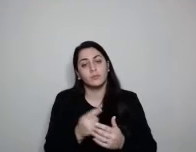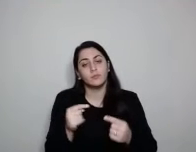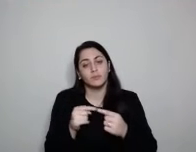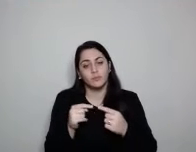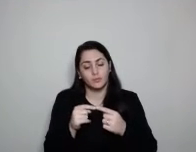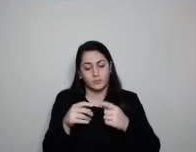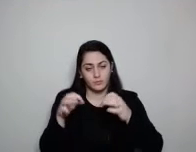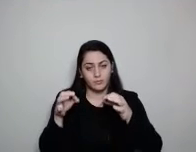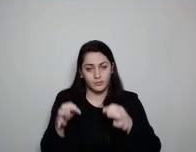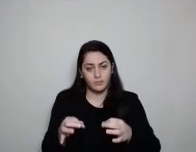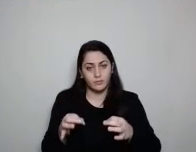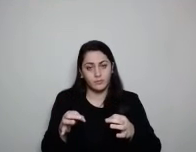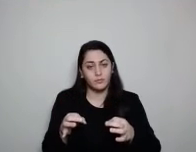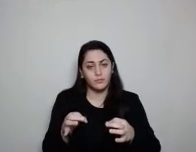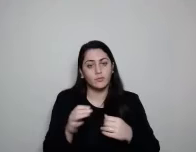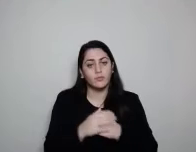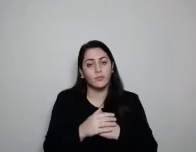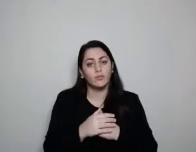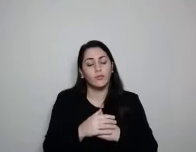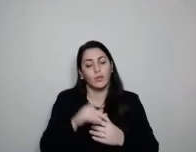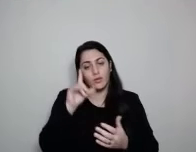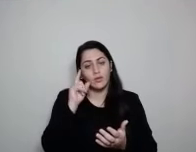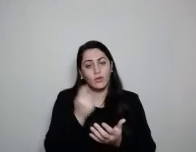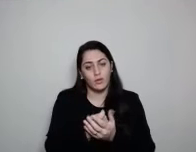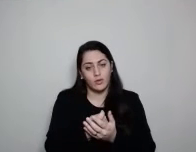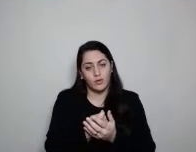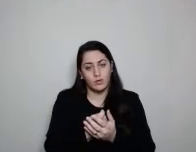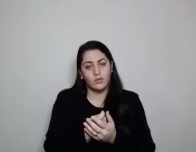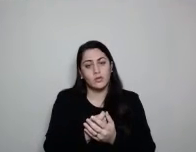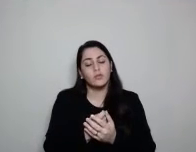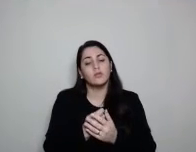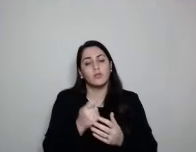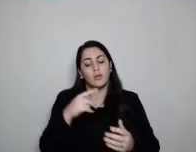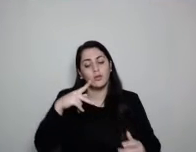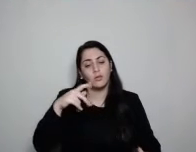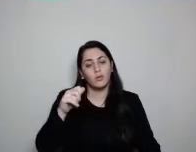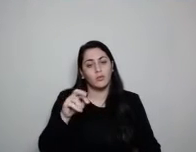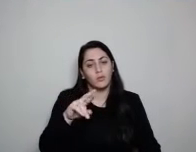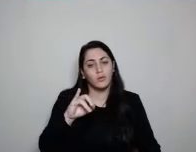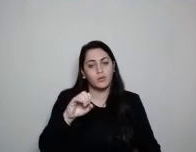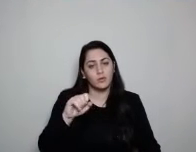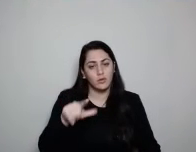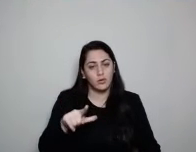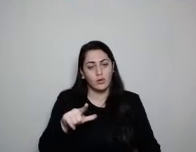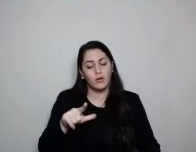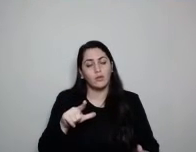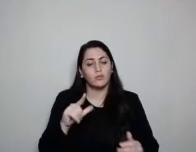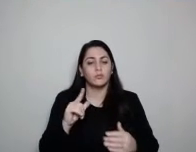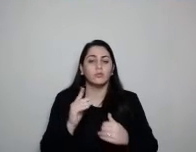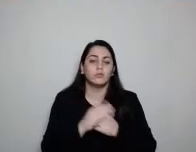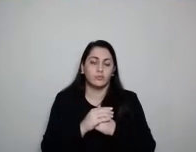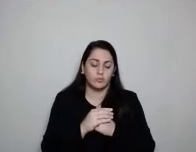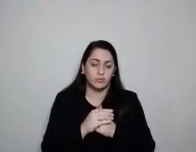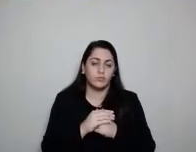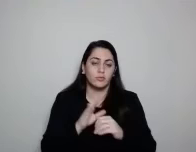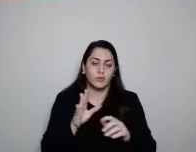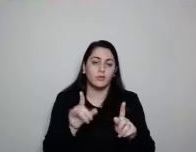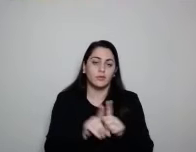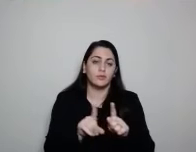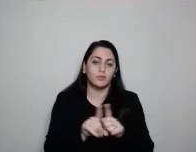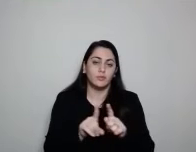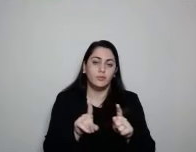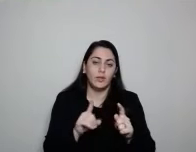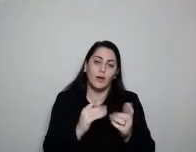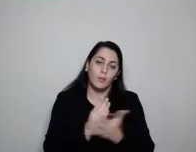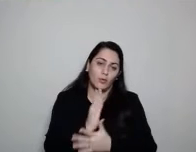proporcionalidade. Sentença parcialmente reformada, essa conclusão, apelo parcialmente conhecido e nessa extensão parcialmente provido. Então, eu